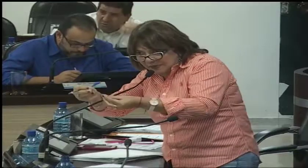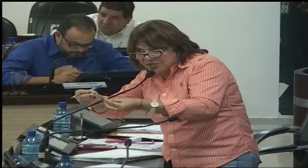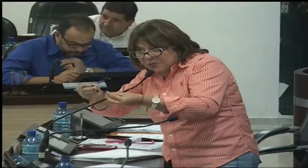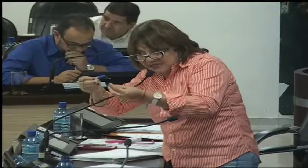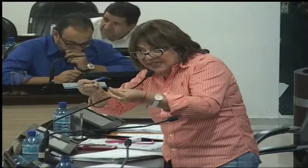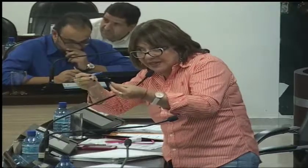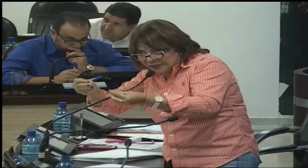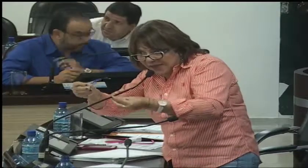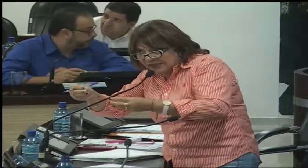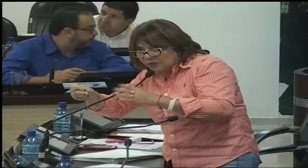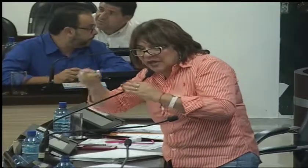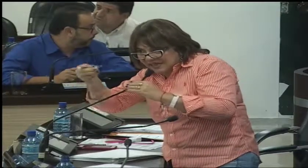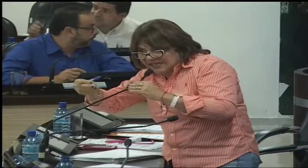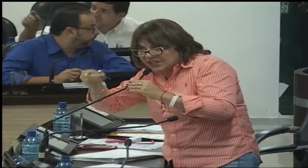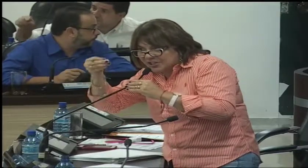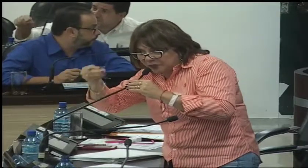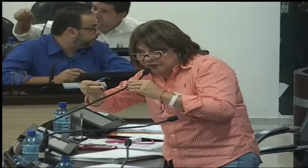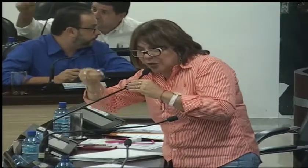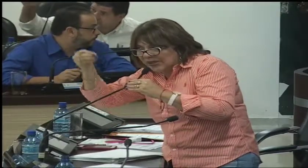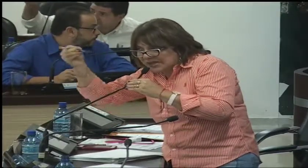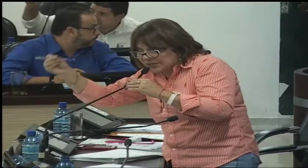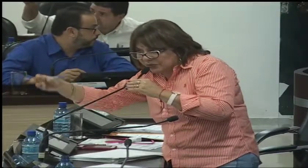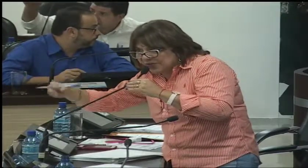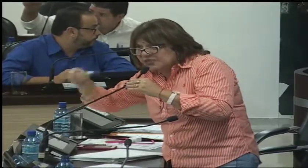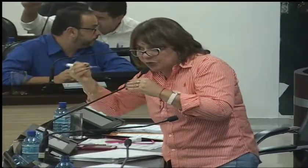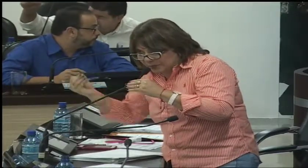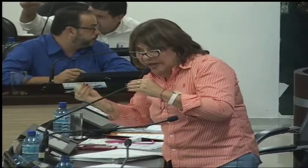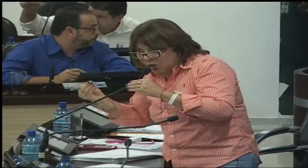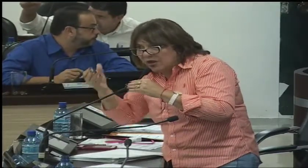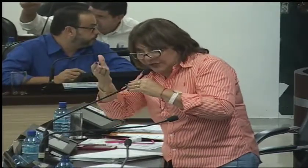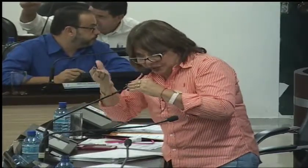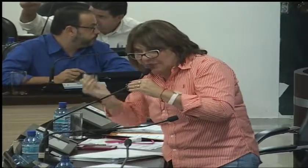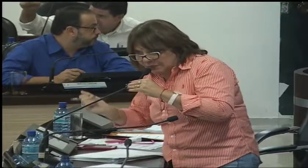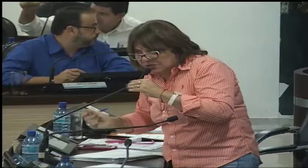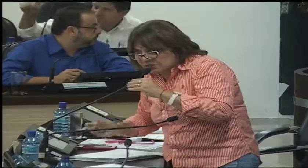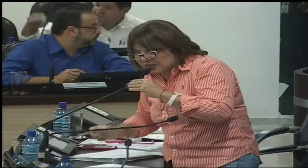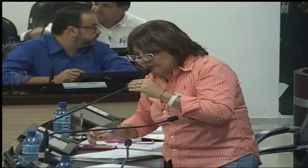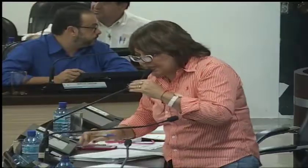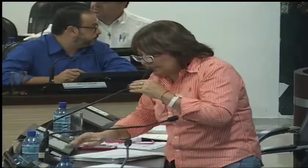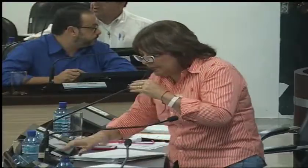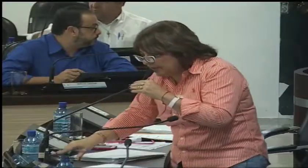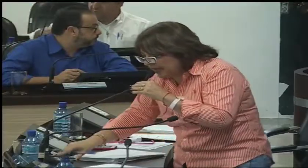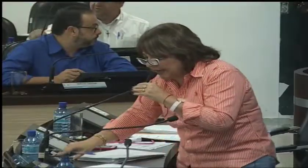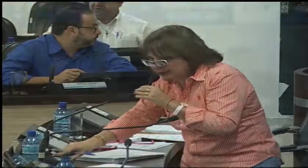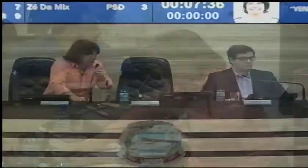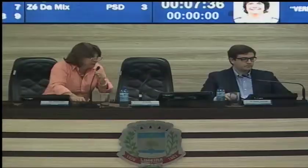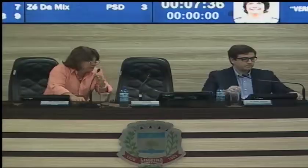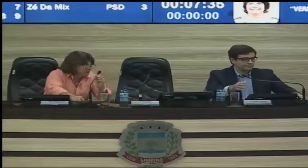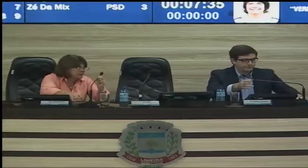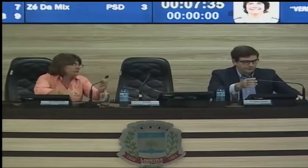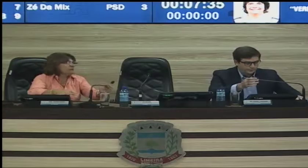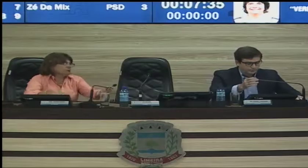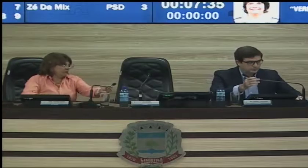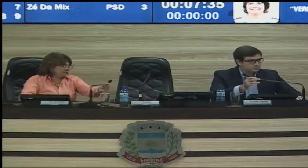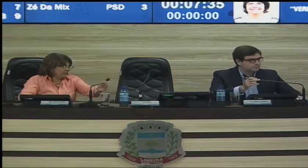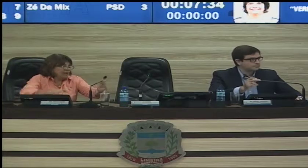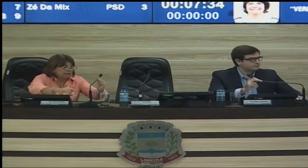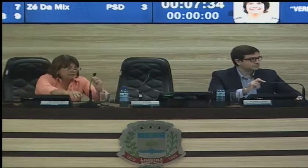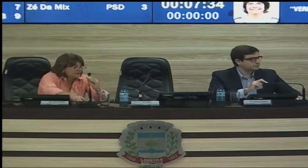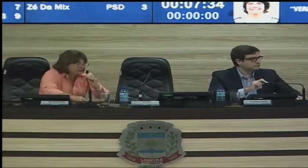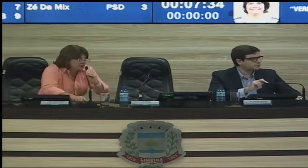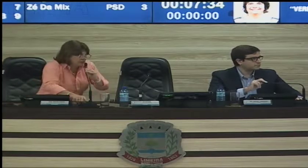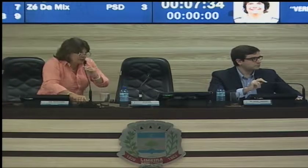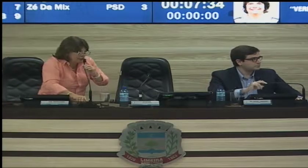justamente para ser trabalhado essa questão de violência, o trânsito melhor. Então, fica meus parabéns, muito obrigado. Eu quero